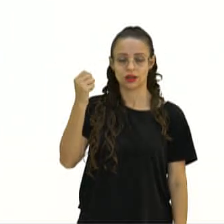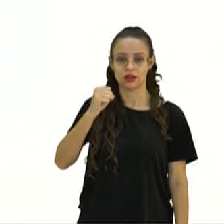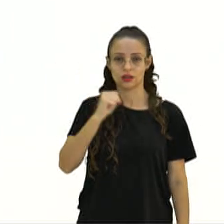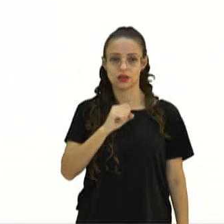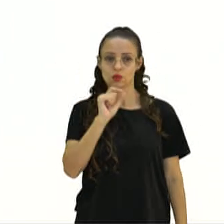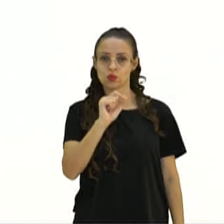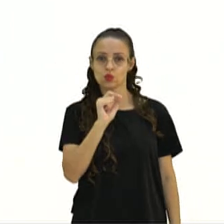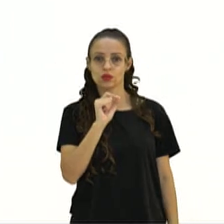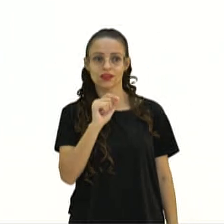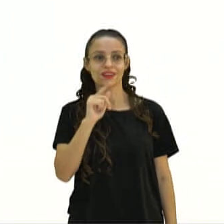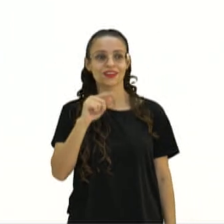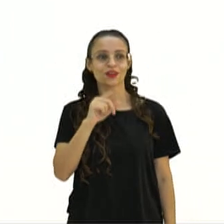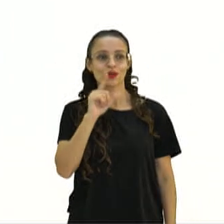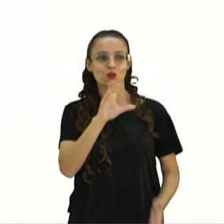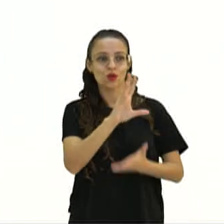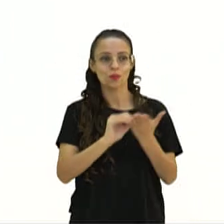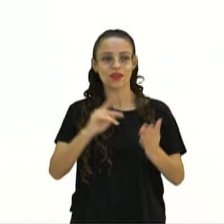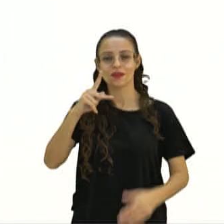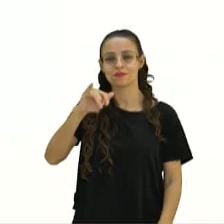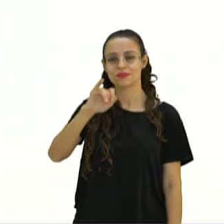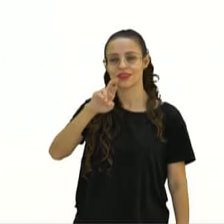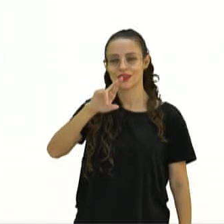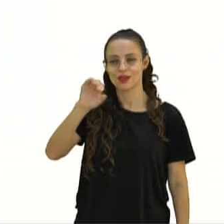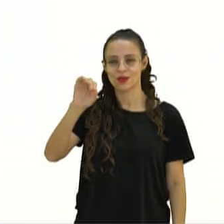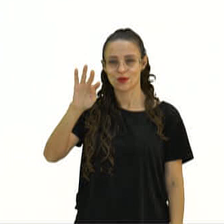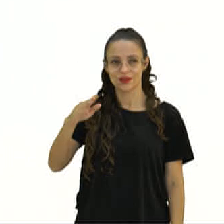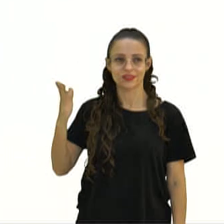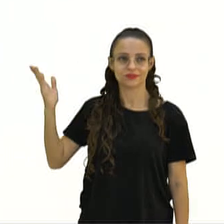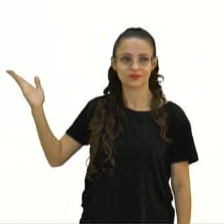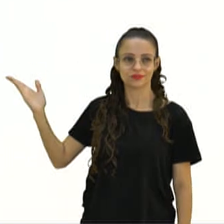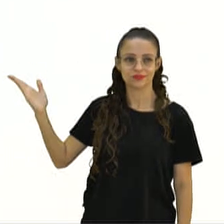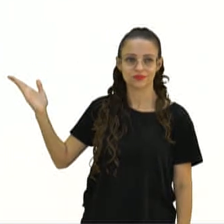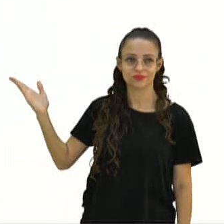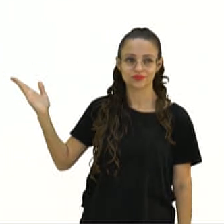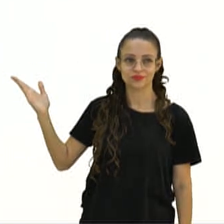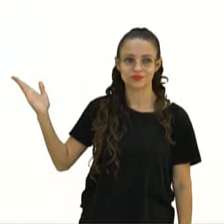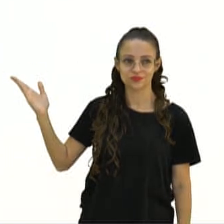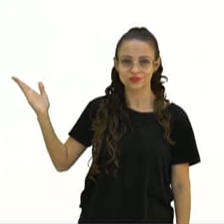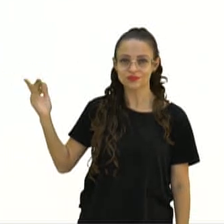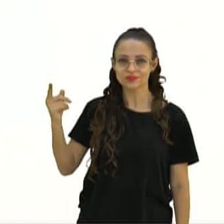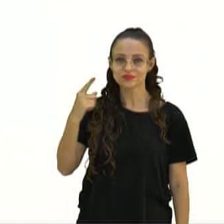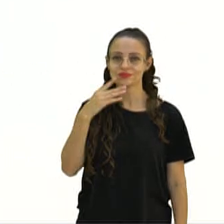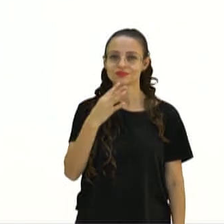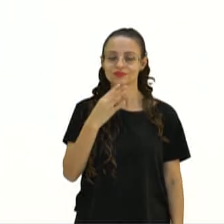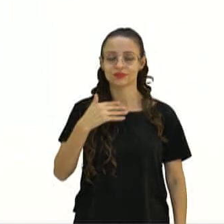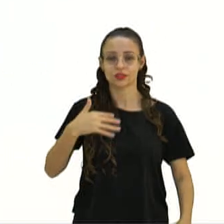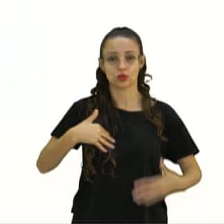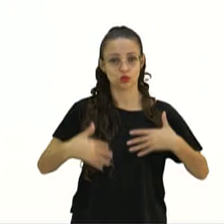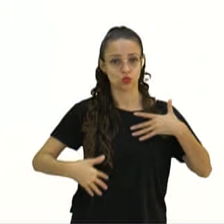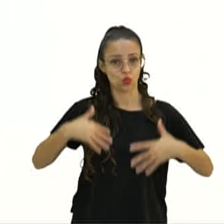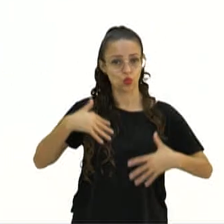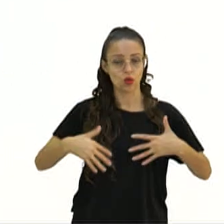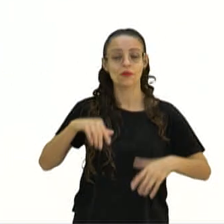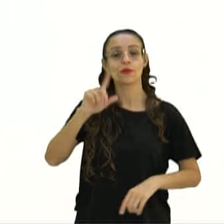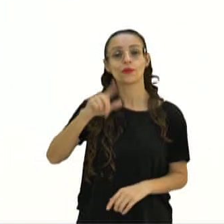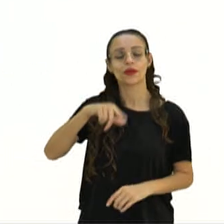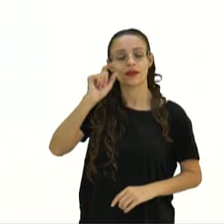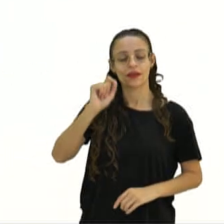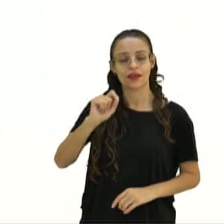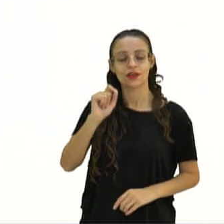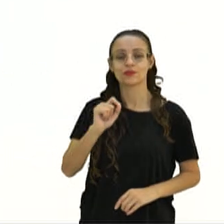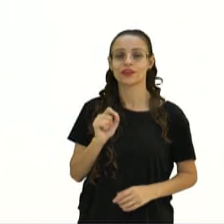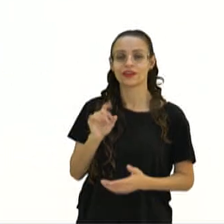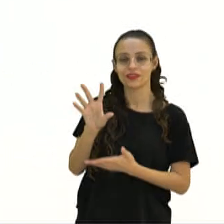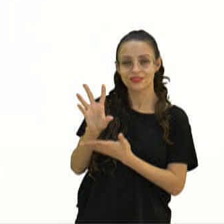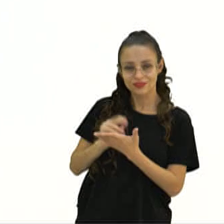figura do Pierrot, né? Então, aqui, nesta imagem, aqui, né, dentro da pantomima, né, a inspiração